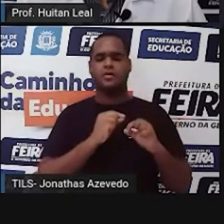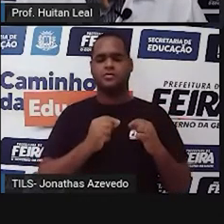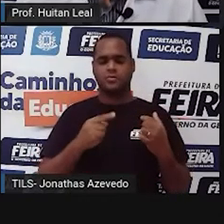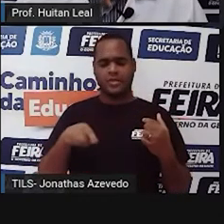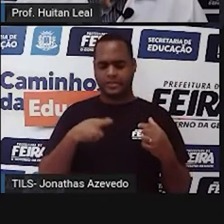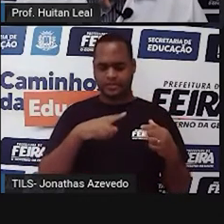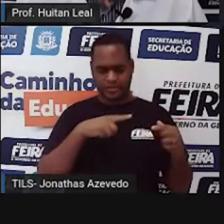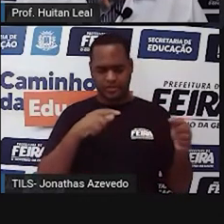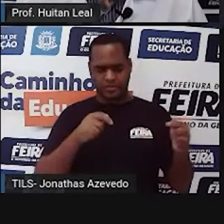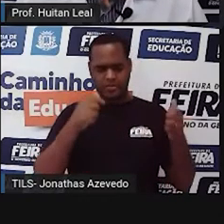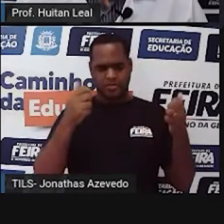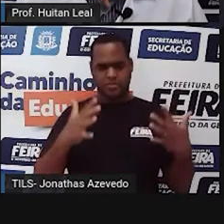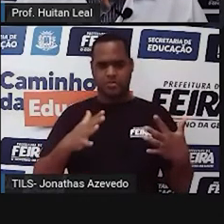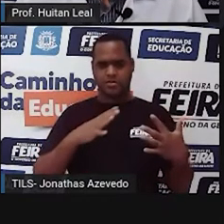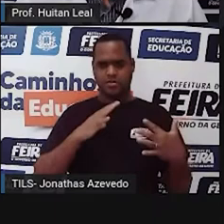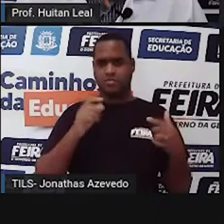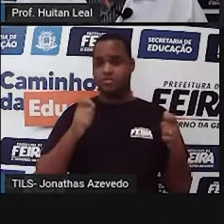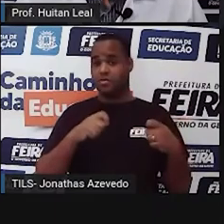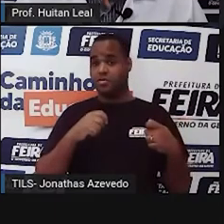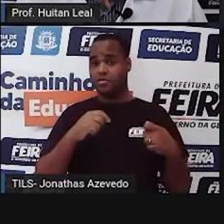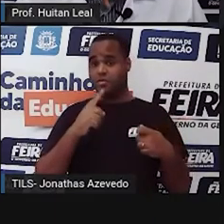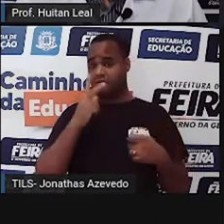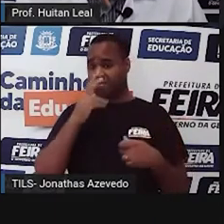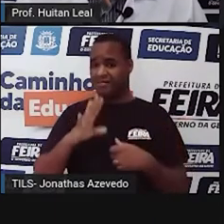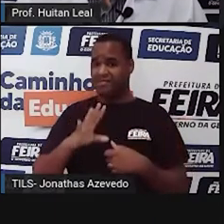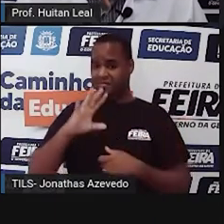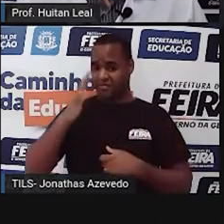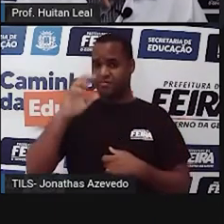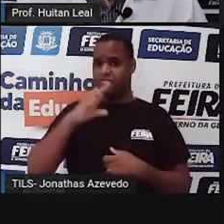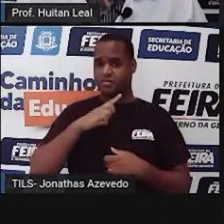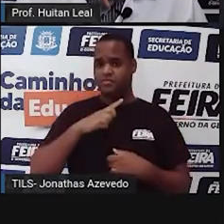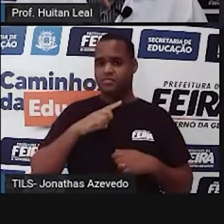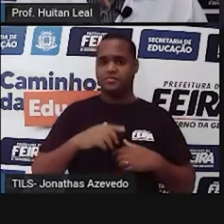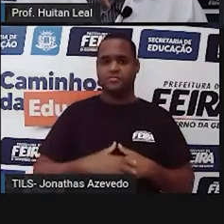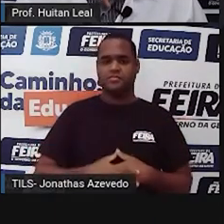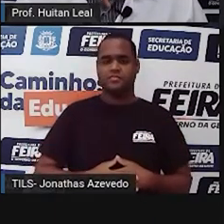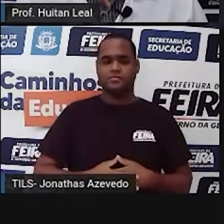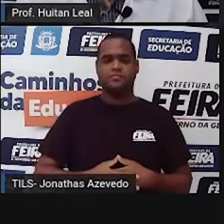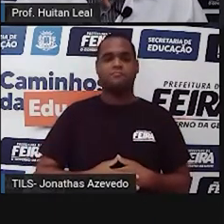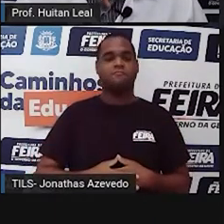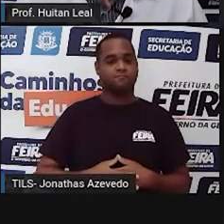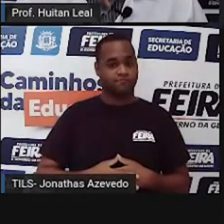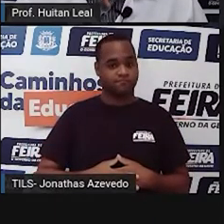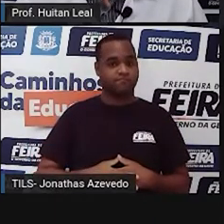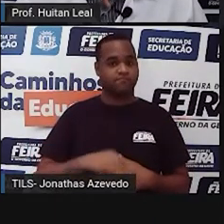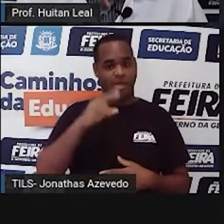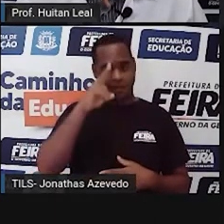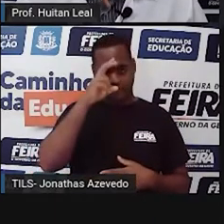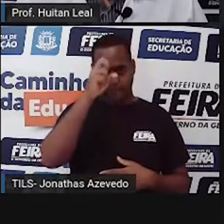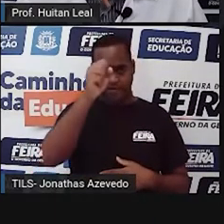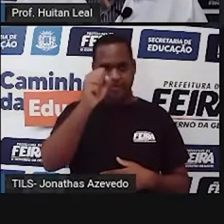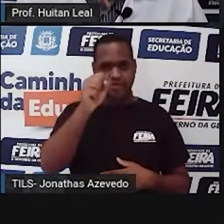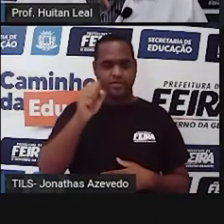também, né? Sem os desastres. De intensidade,